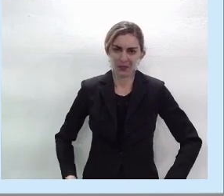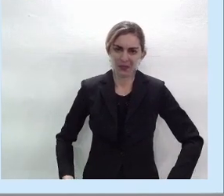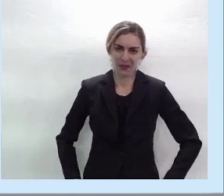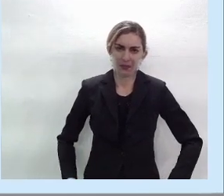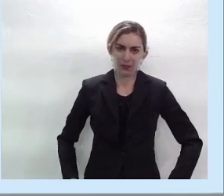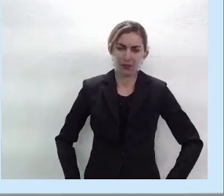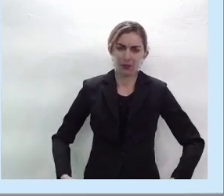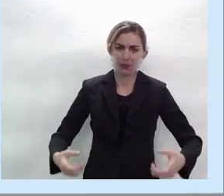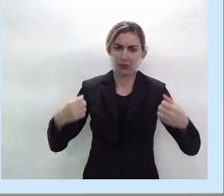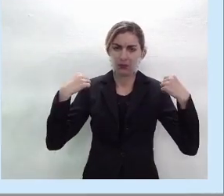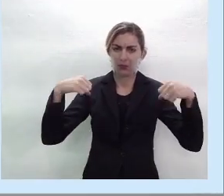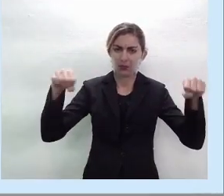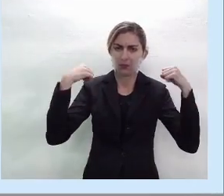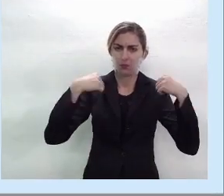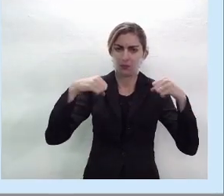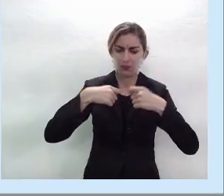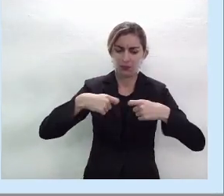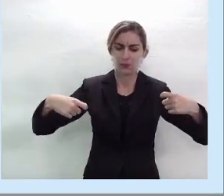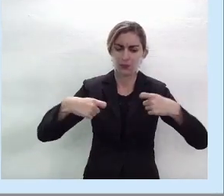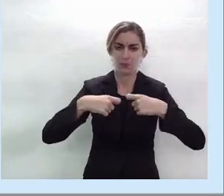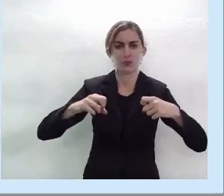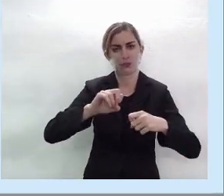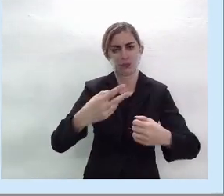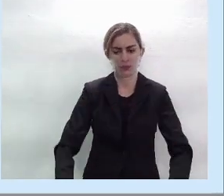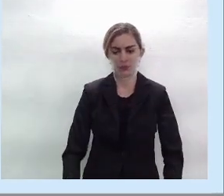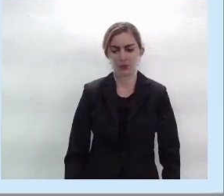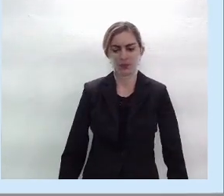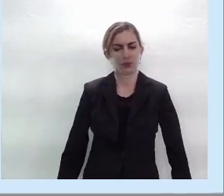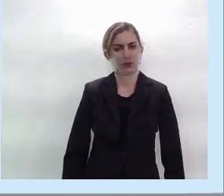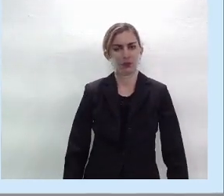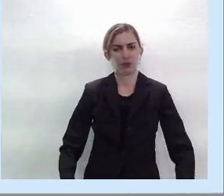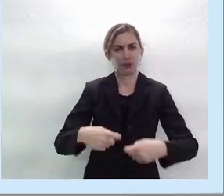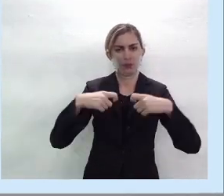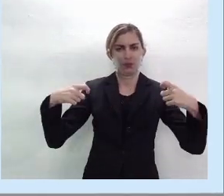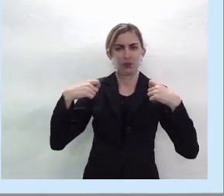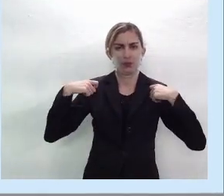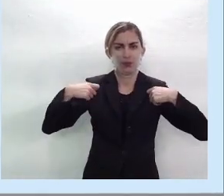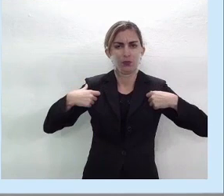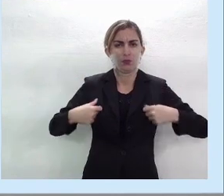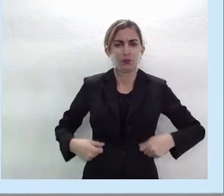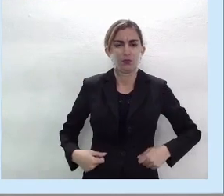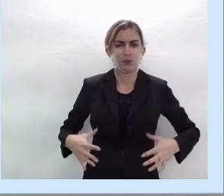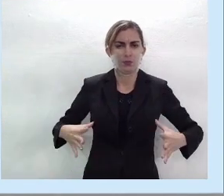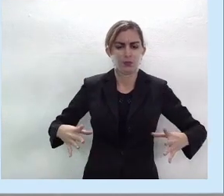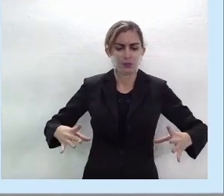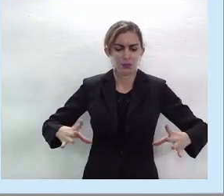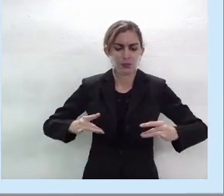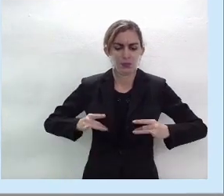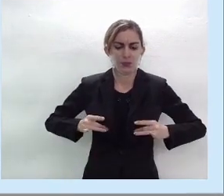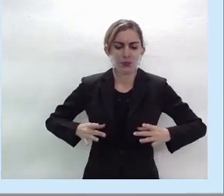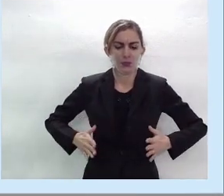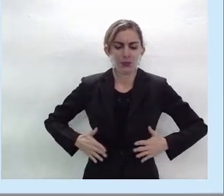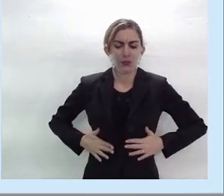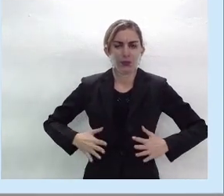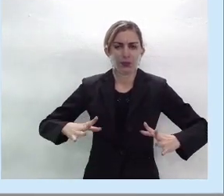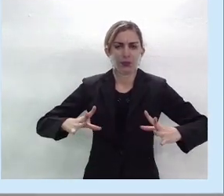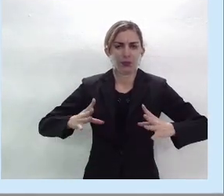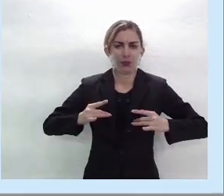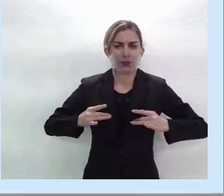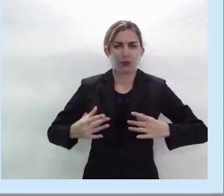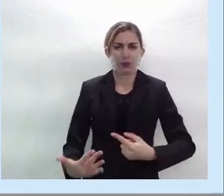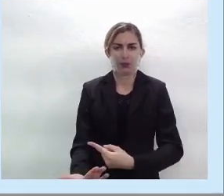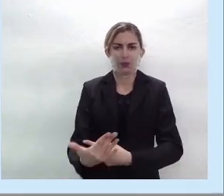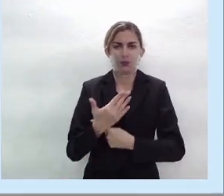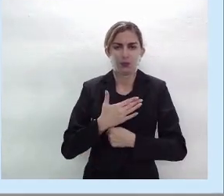calça como se fosse uma calça de ginástica, uma leg ou uma bermuda, e uma camisa que seja mais colada ao corpo para